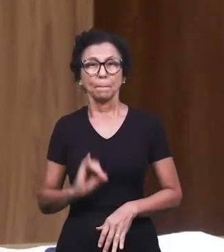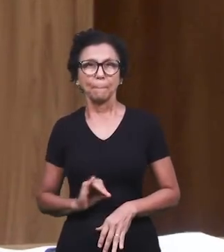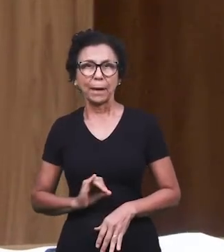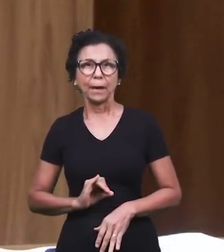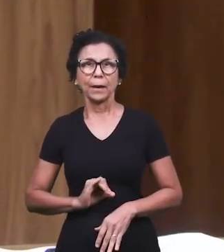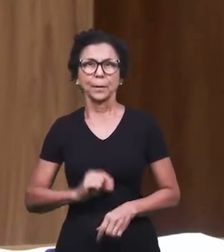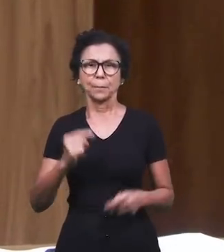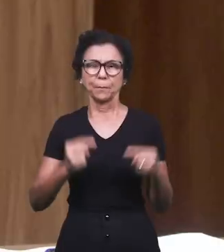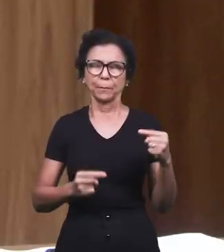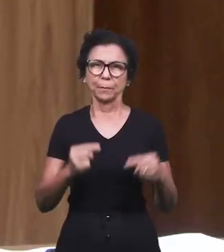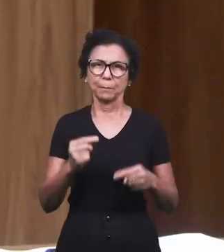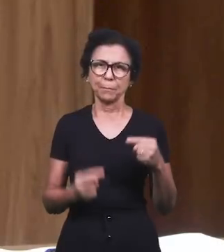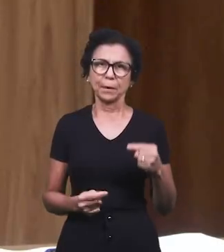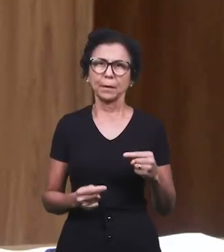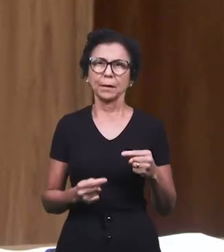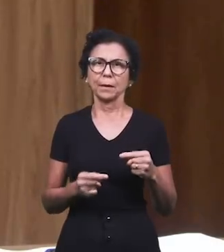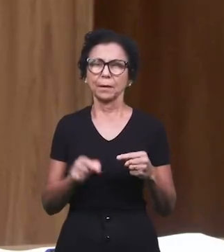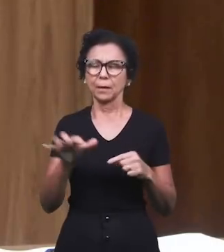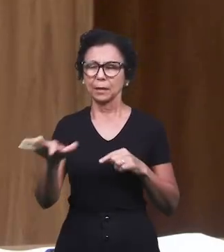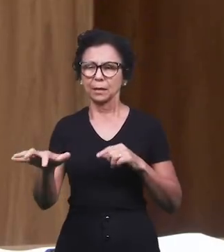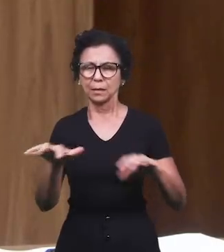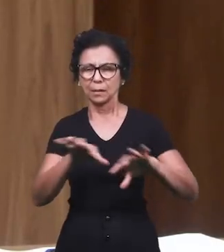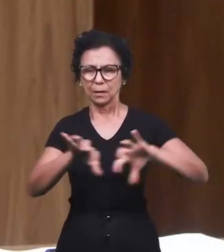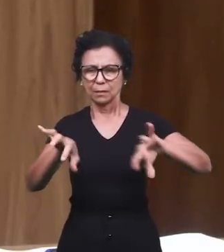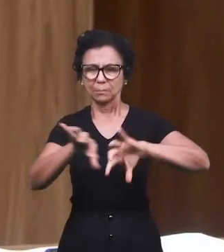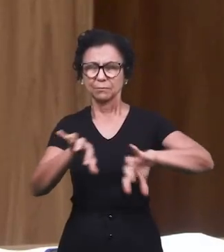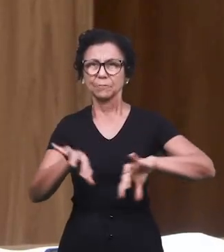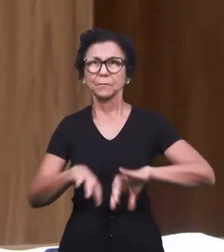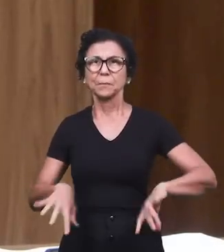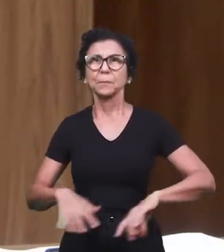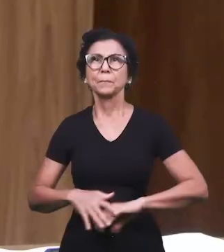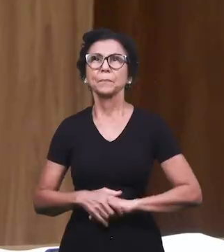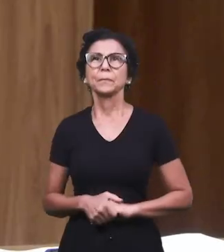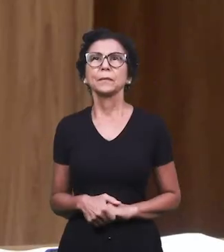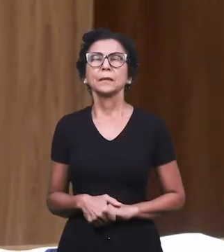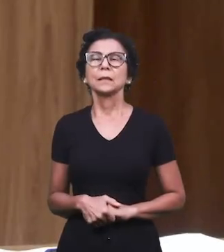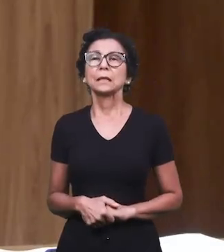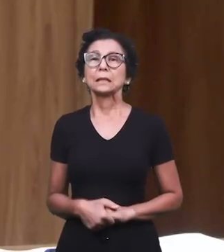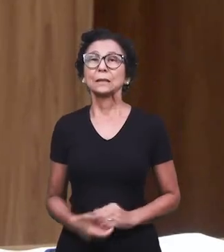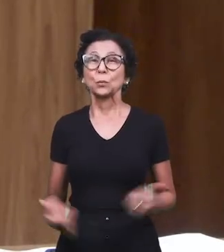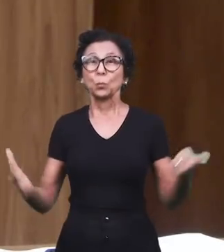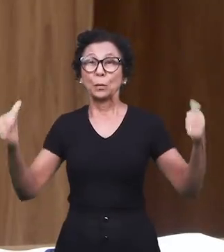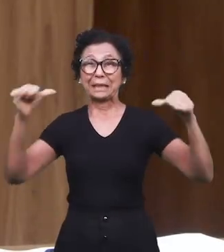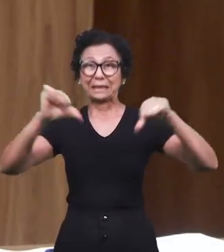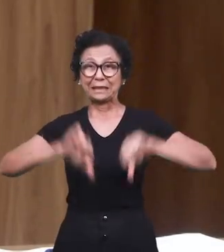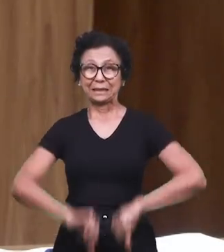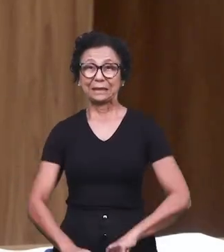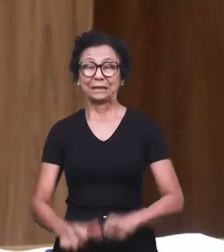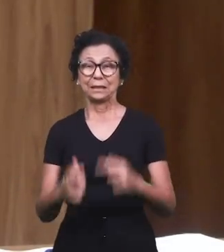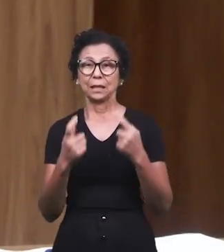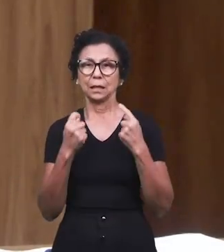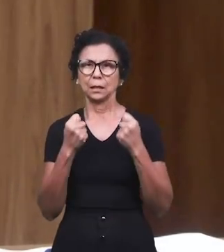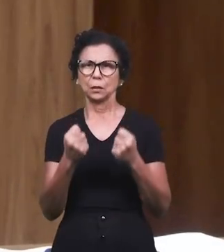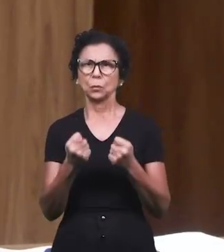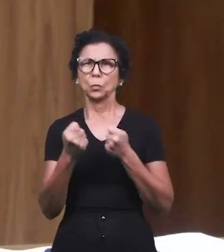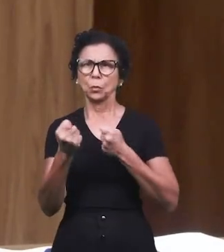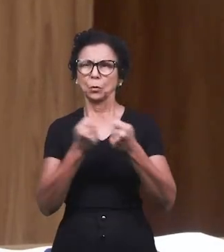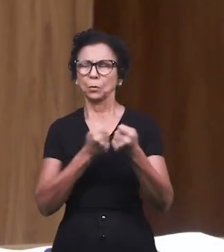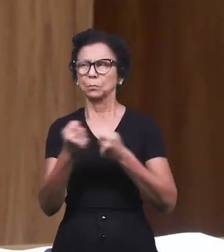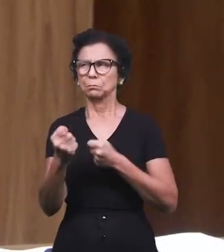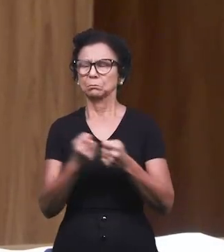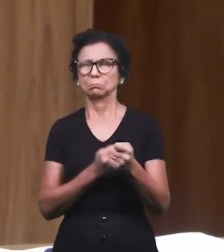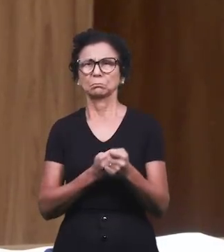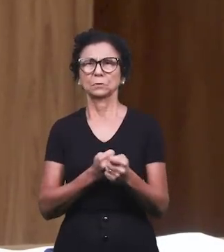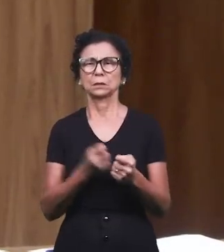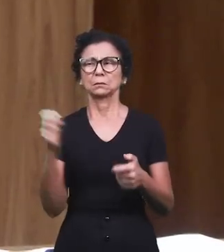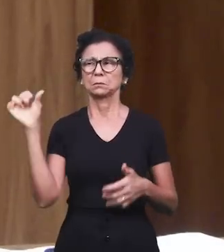divisão do Ocidente, Oriente, aquele negócio que o Porcelão pode comentar, a crise econômica, eu acho que foi o fator mais forte para cair esse Império. Não sei se foi